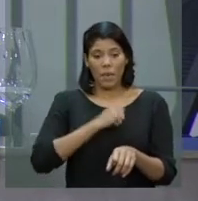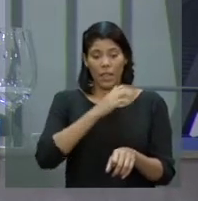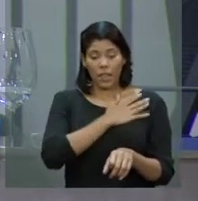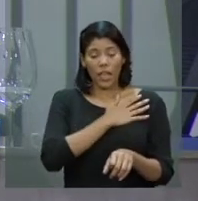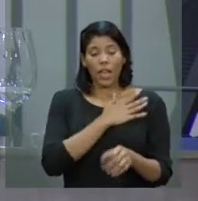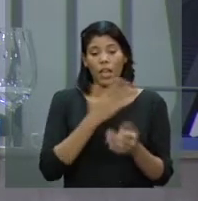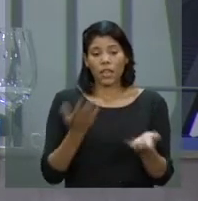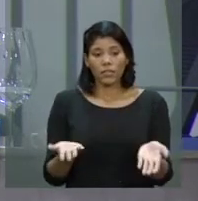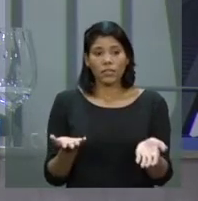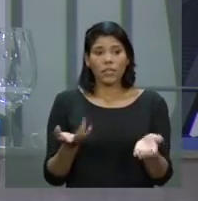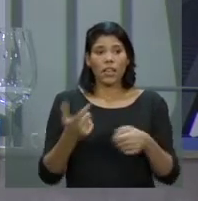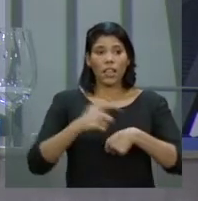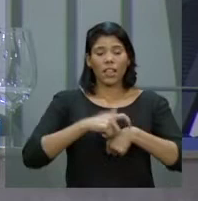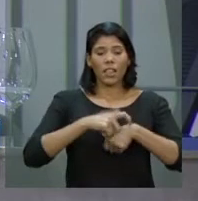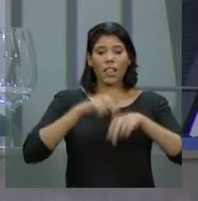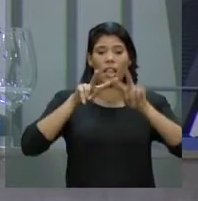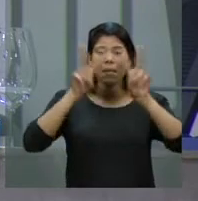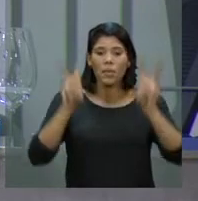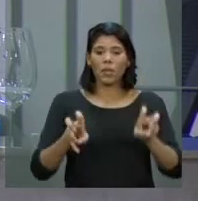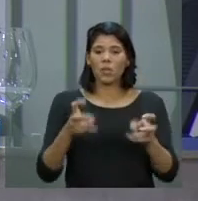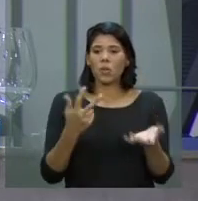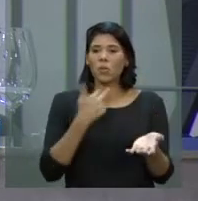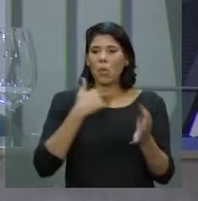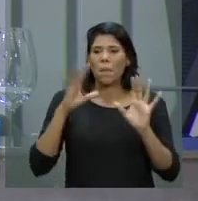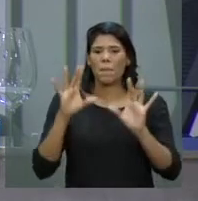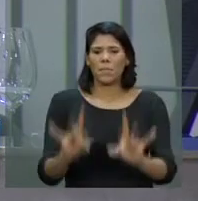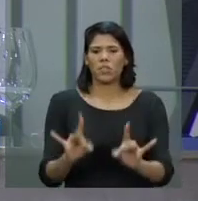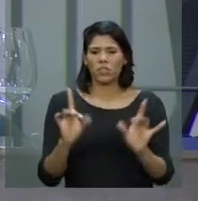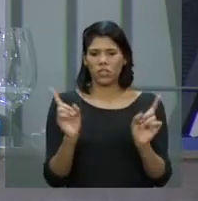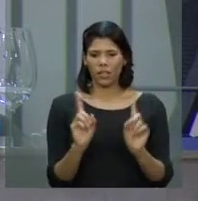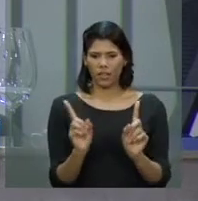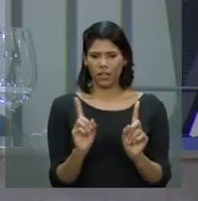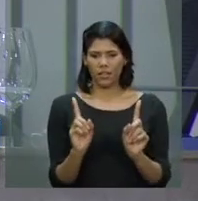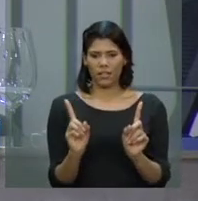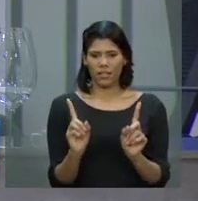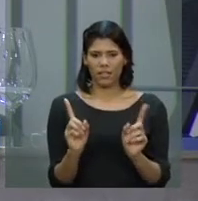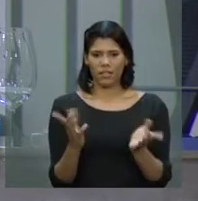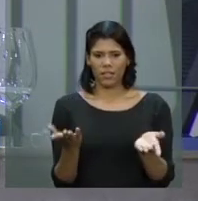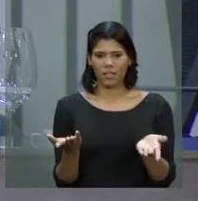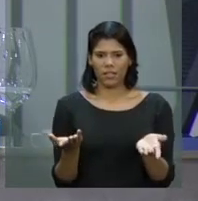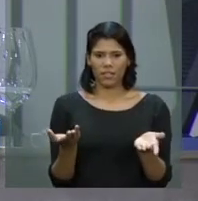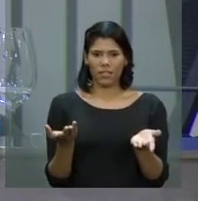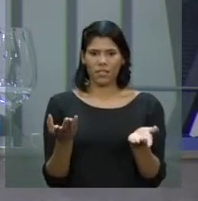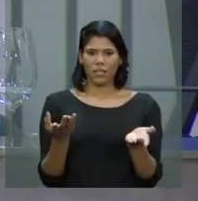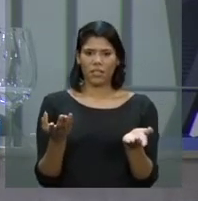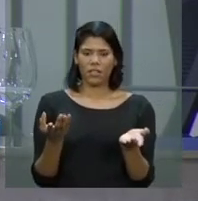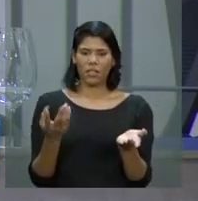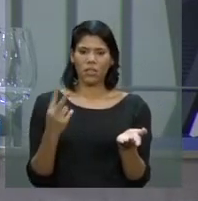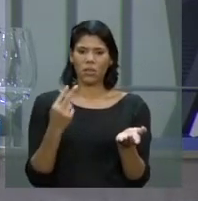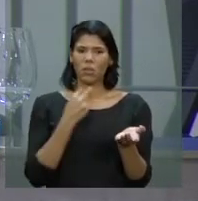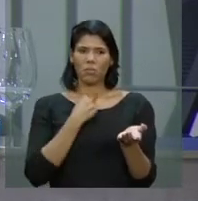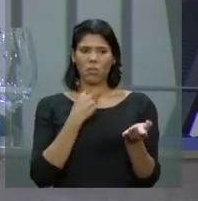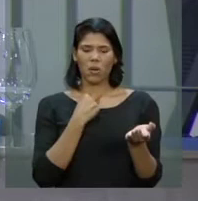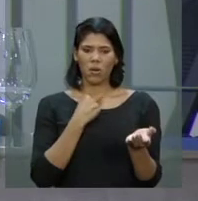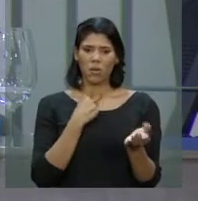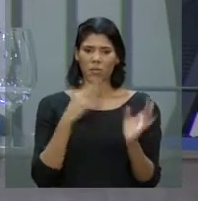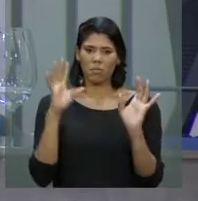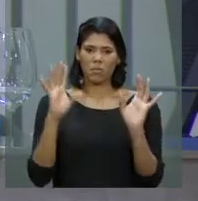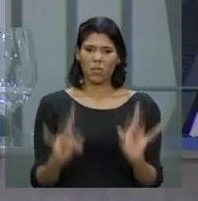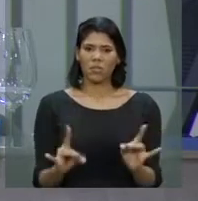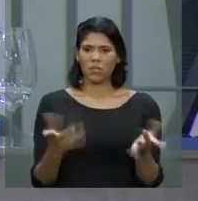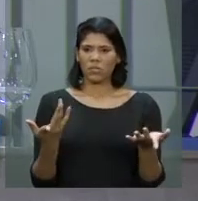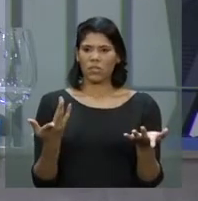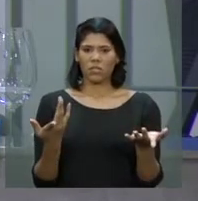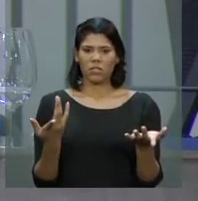que a gente não pode mexer, né? Nem trivialmente em nossas conversas a gente pode, em qualquer discussão, por